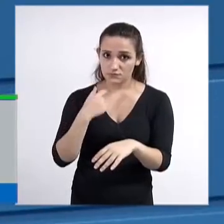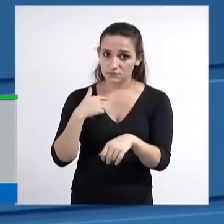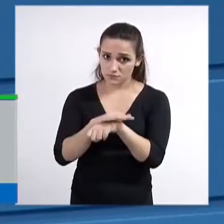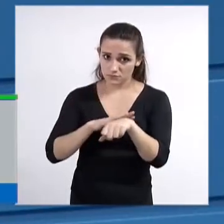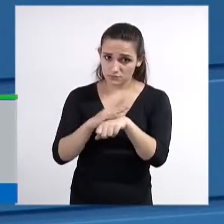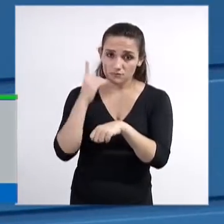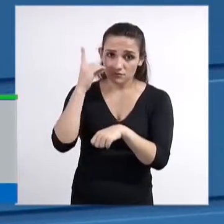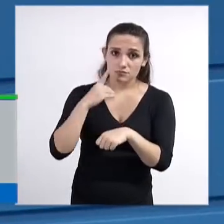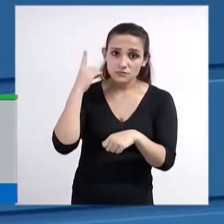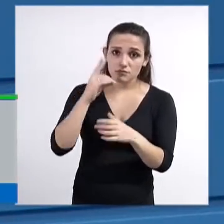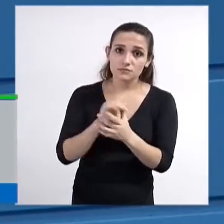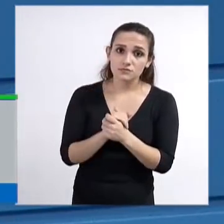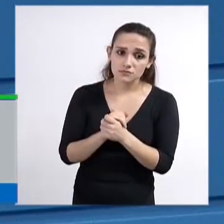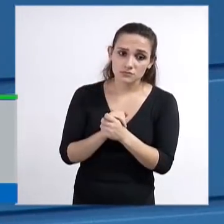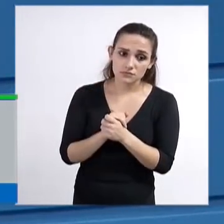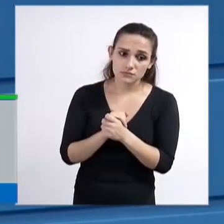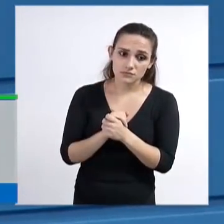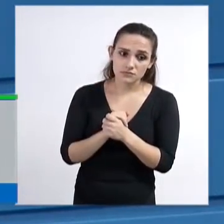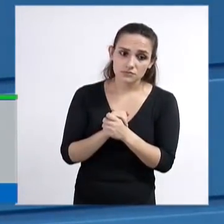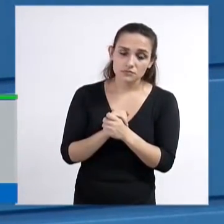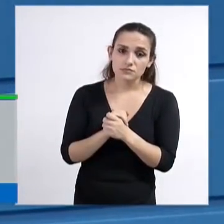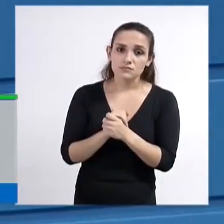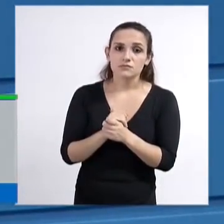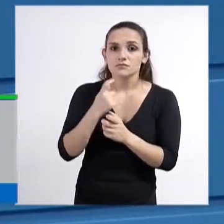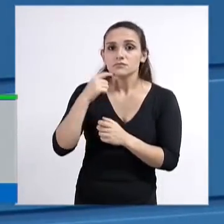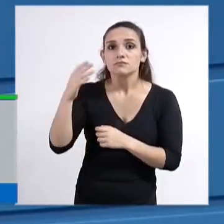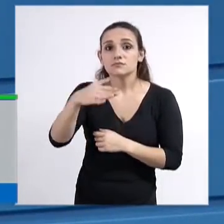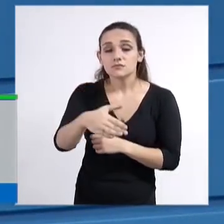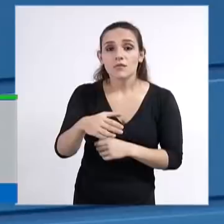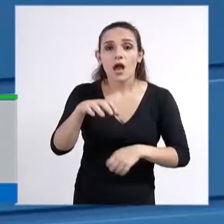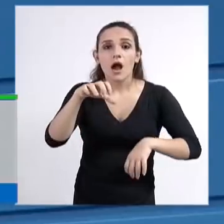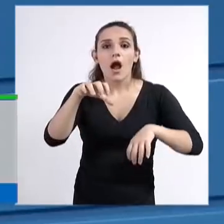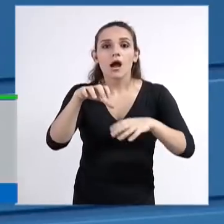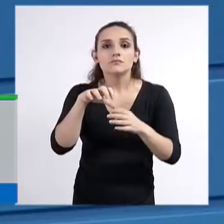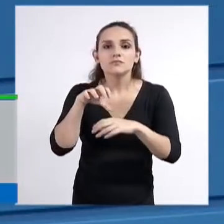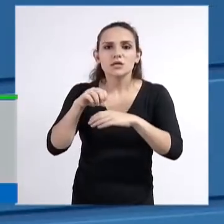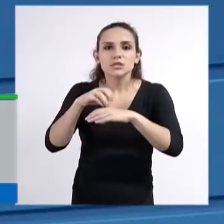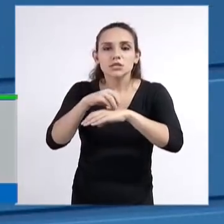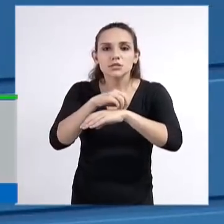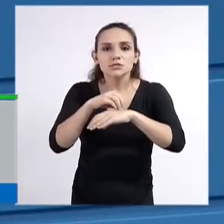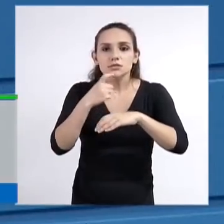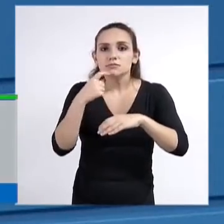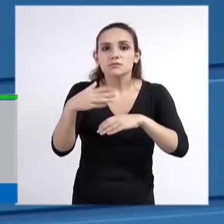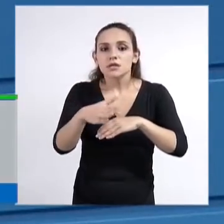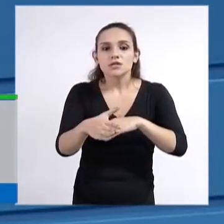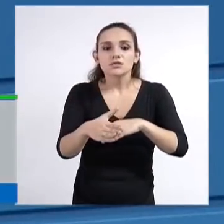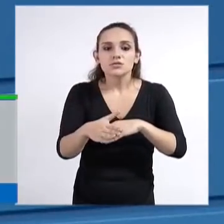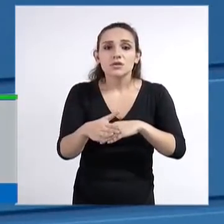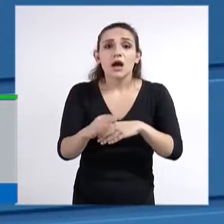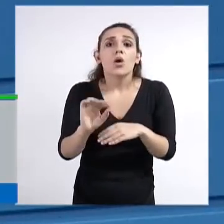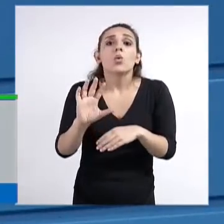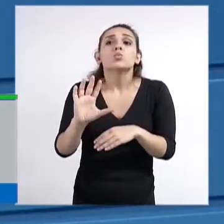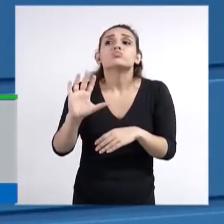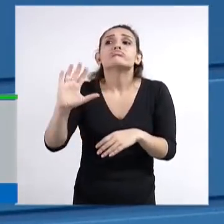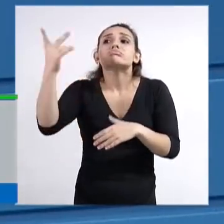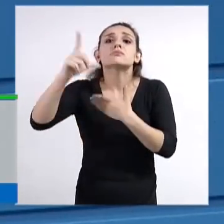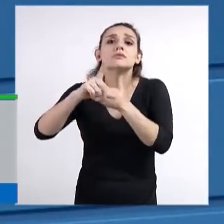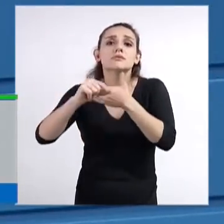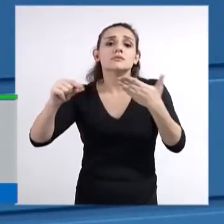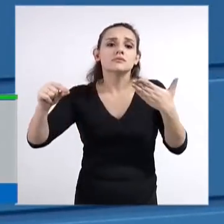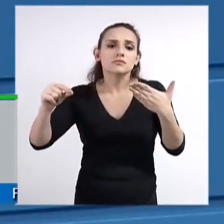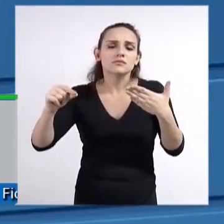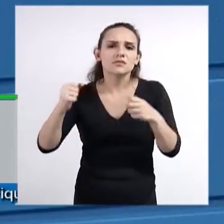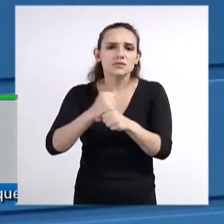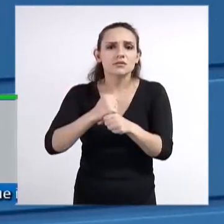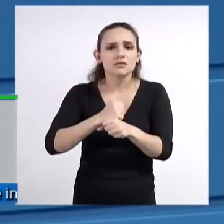com os parlamentares agora e está aqui no UOL. Peixe carnívoro da bacia amazônica, o tucunaré foi introduzido por acidente no Pantanal